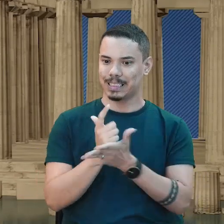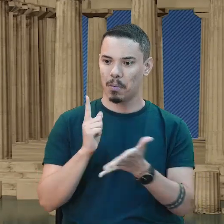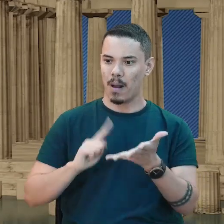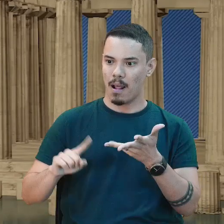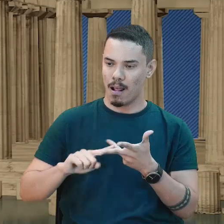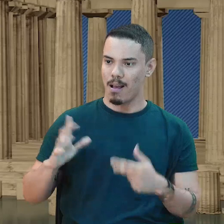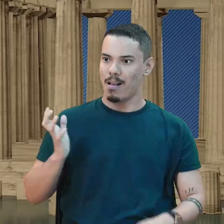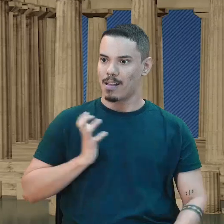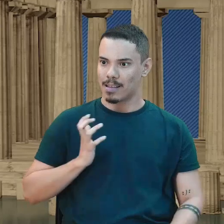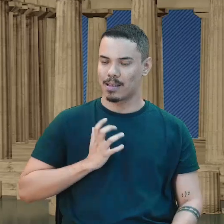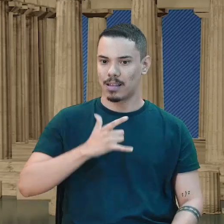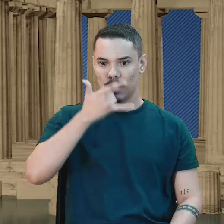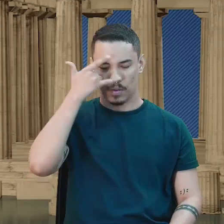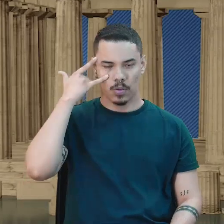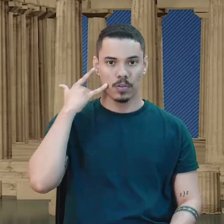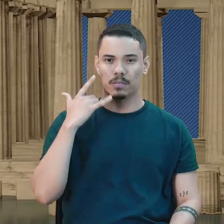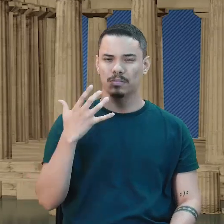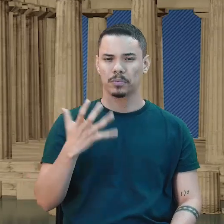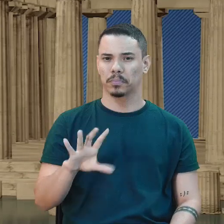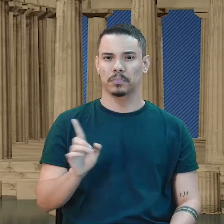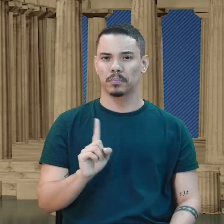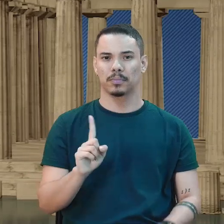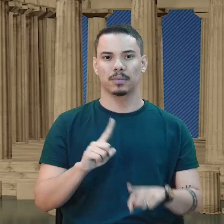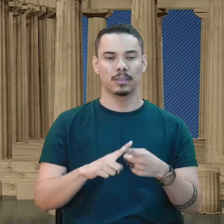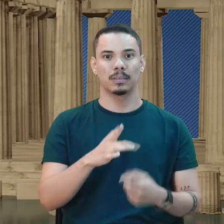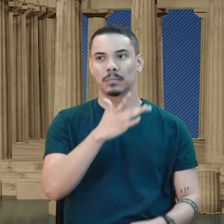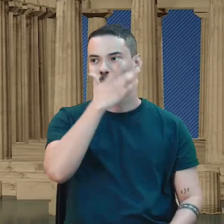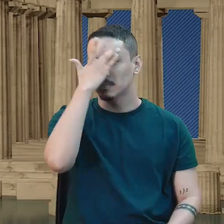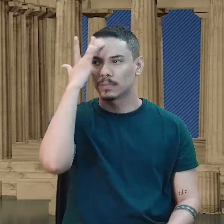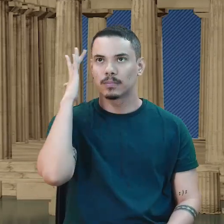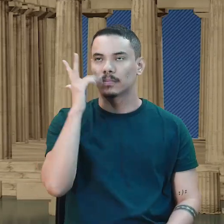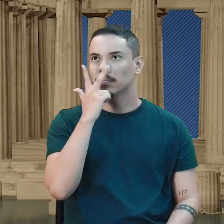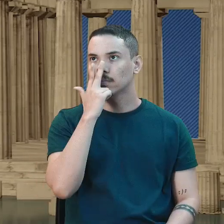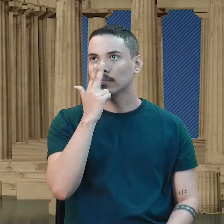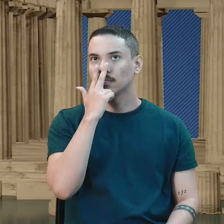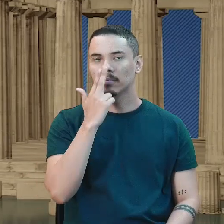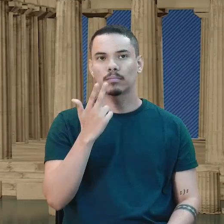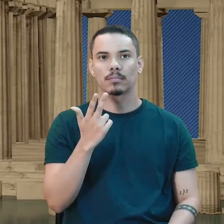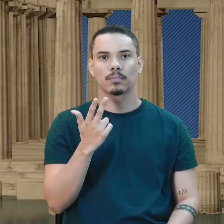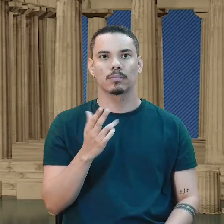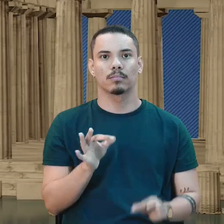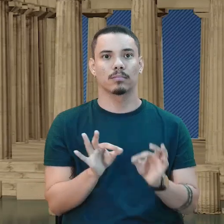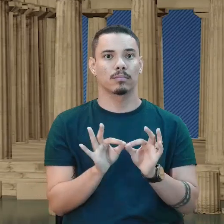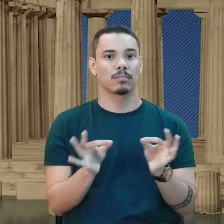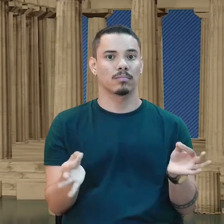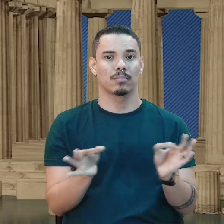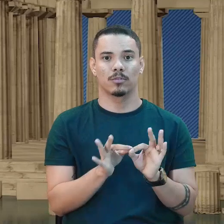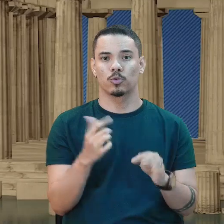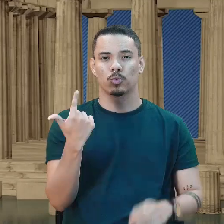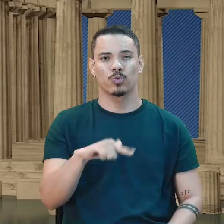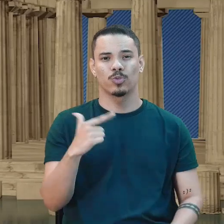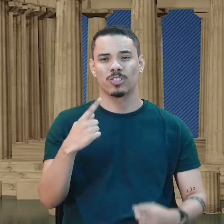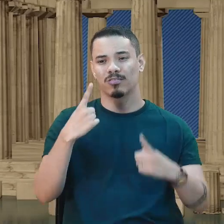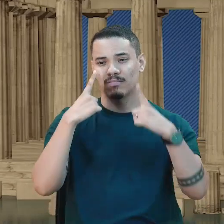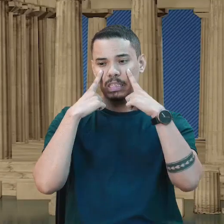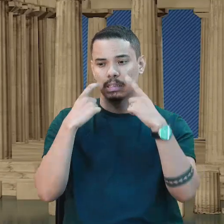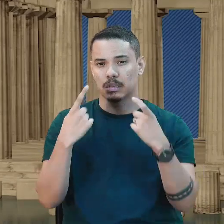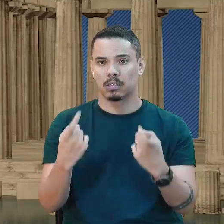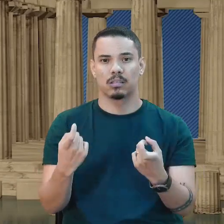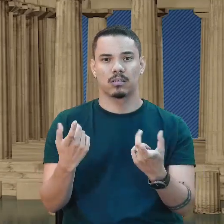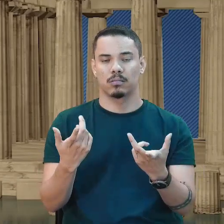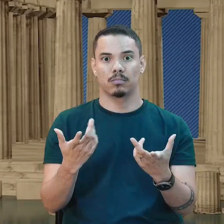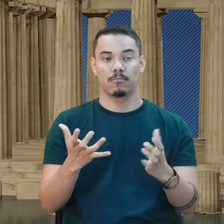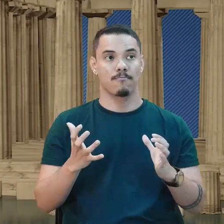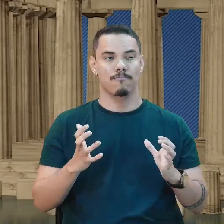riquezas, luxúrias. Eram pessoas totalmente que estavam, de uma certa